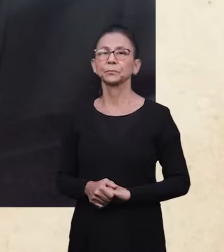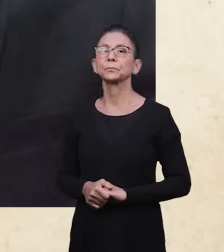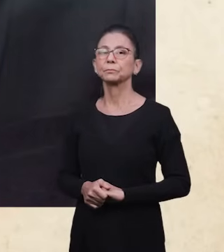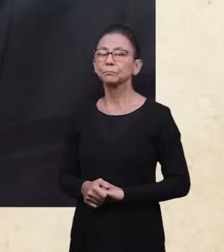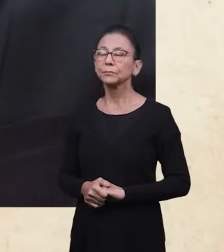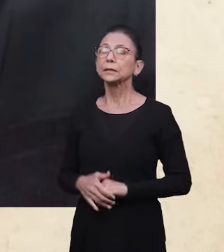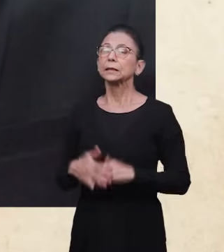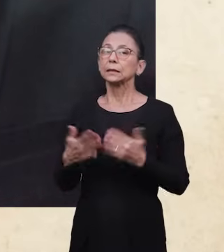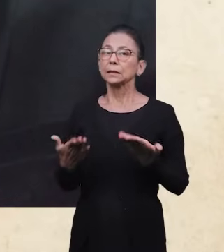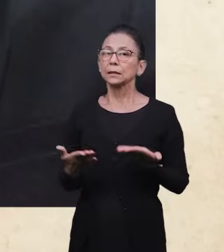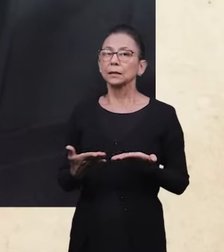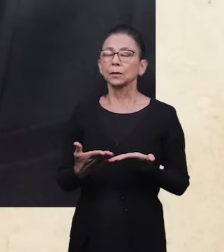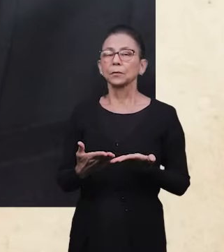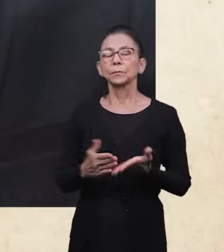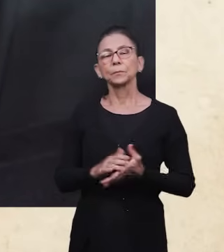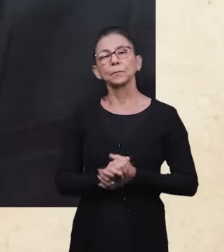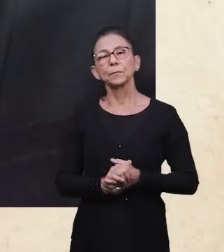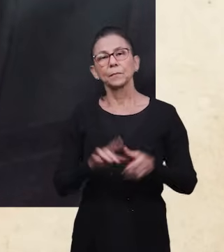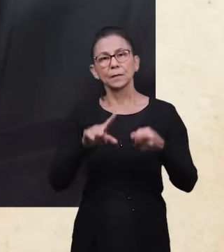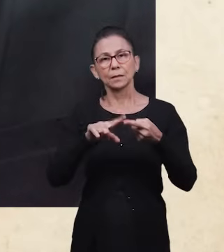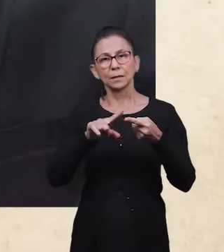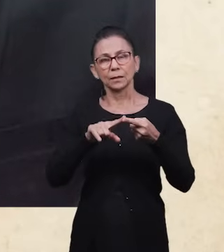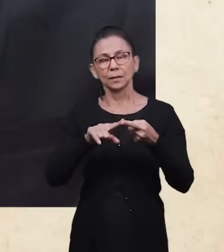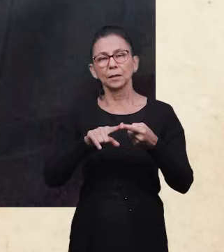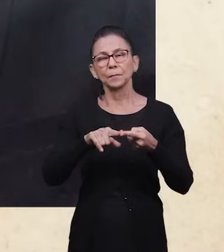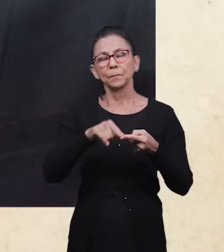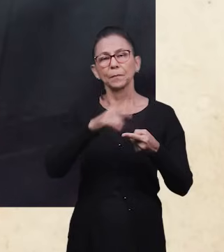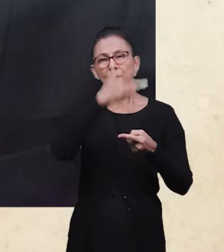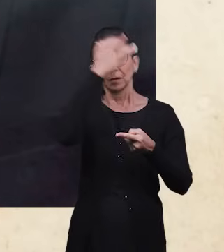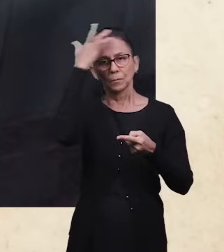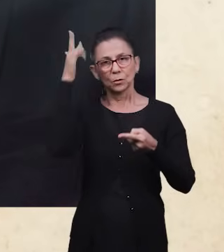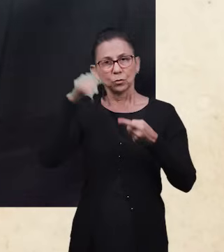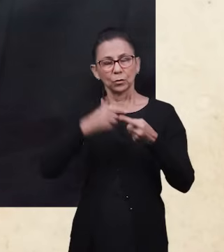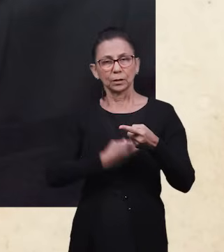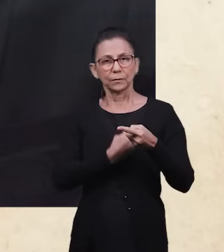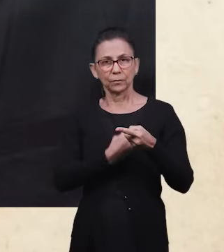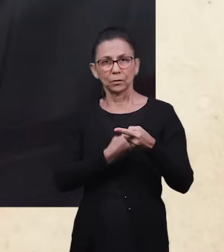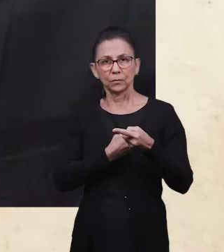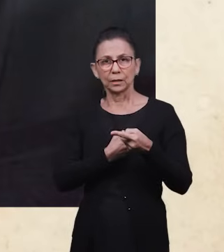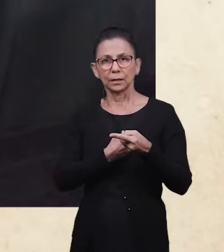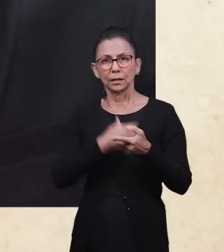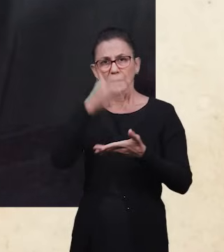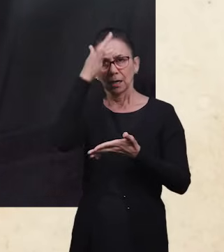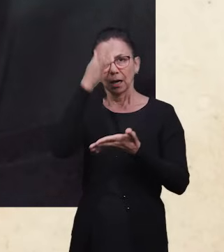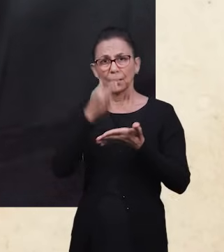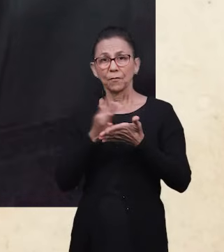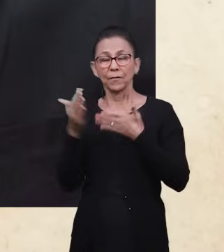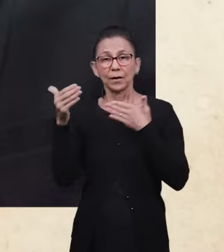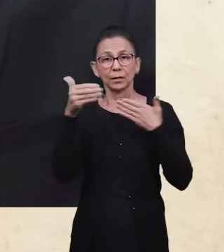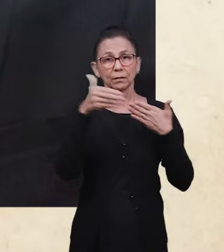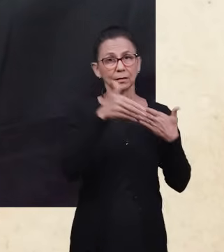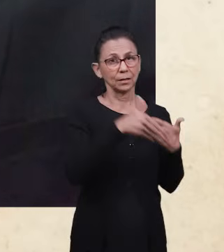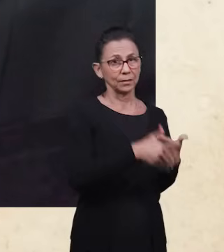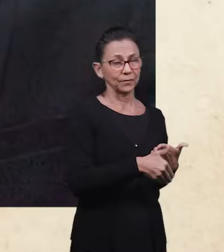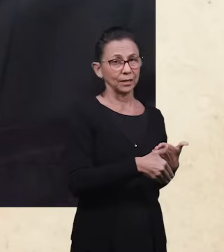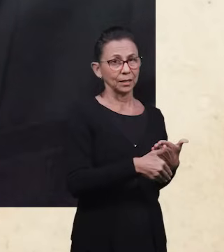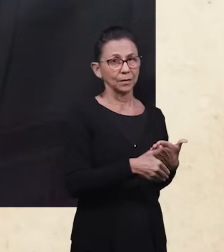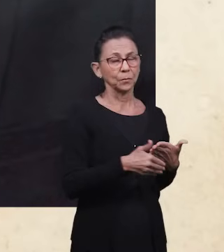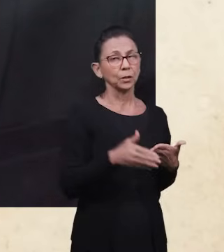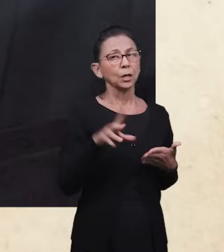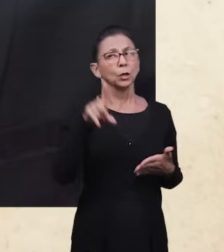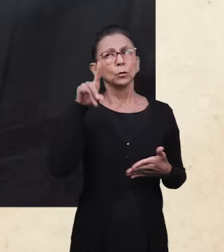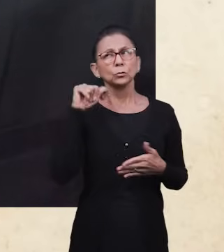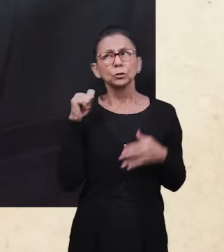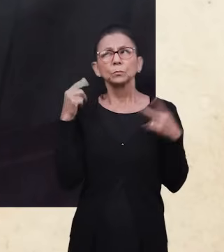aquele que viveu a fé, o evangelho verdadeiro, e negou tudo aquilo que pregou um dia. A minha pergunta